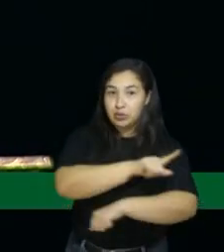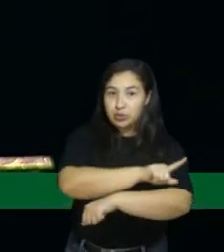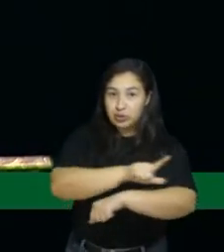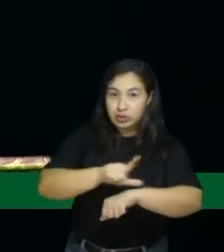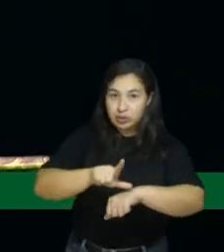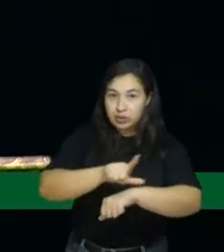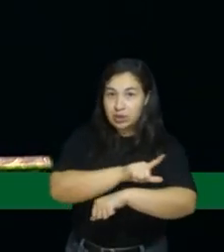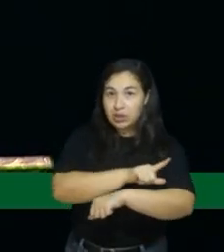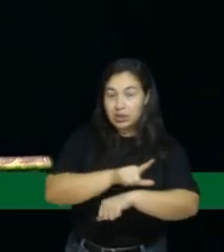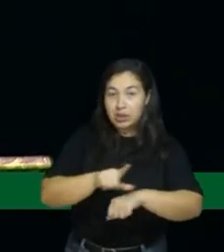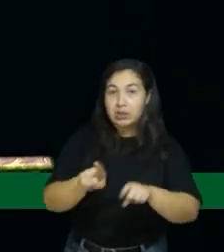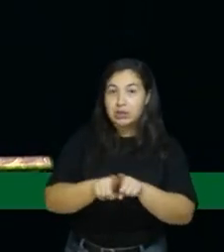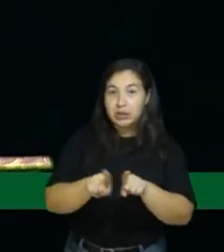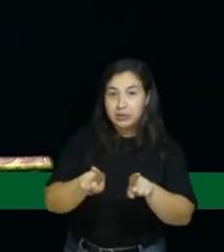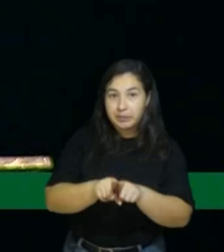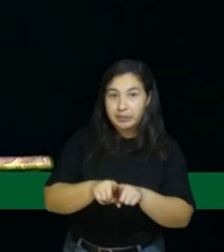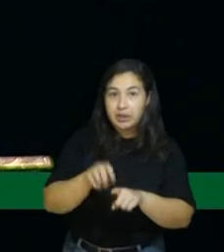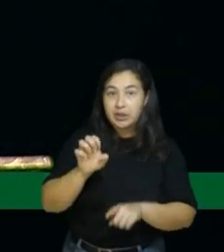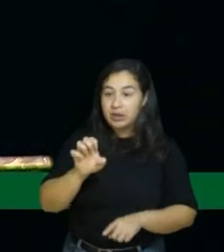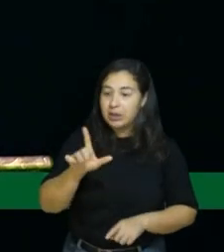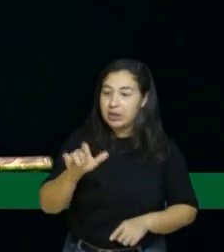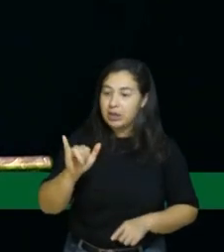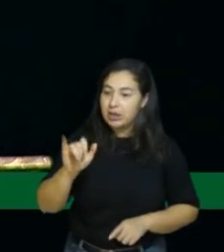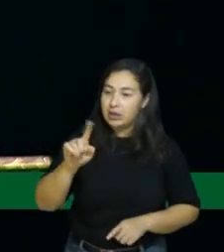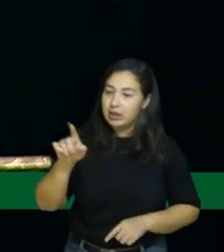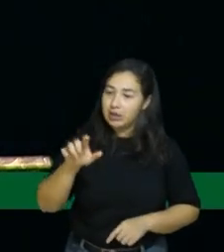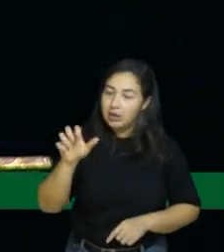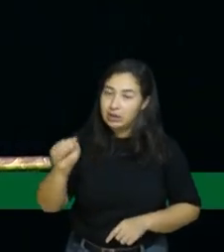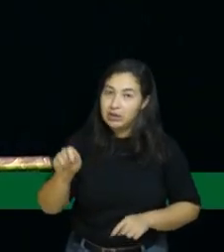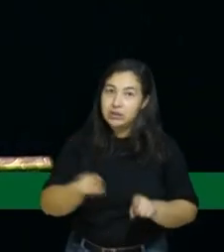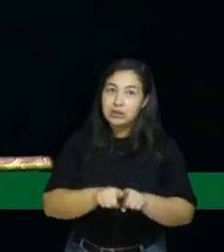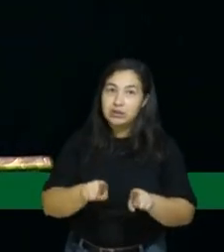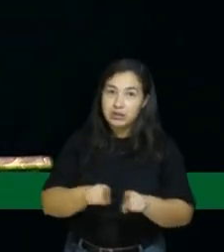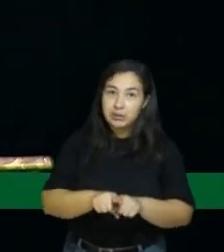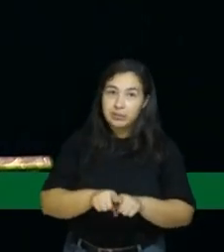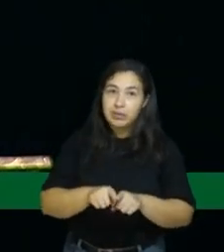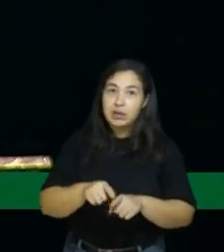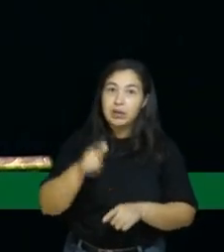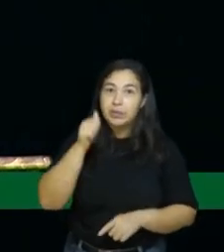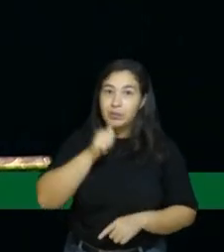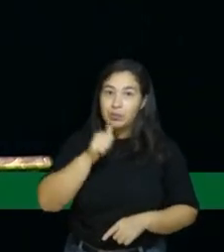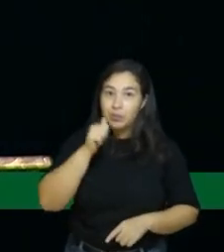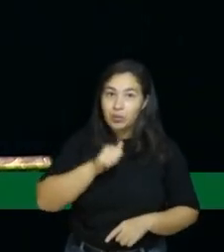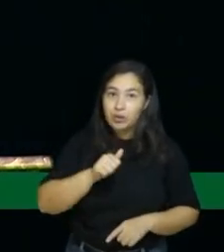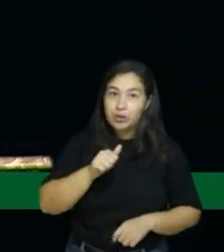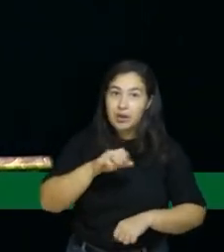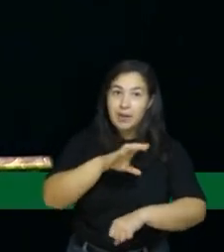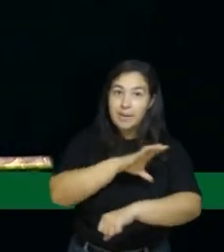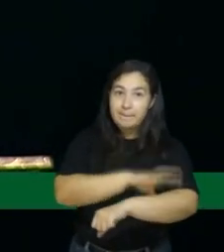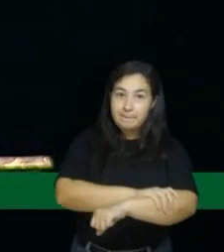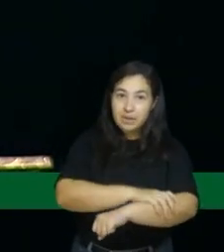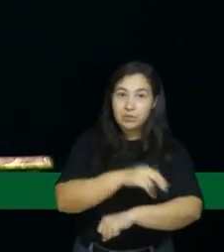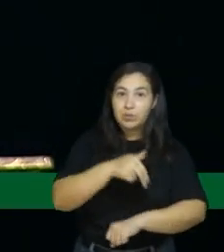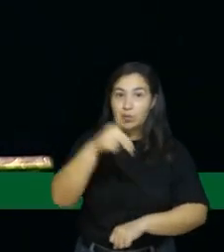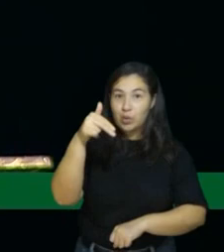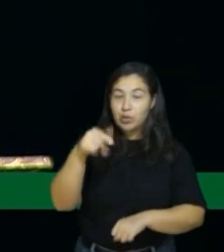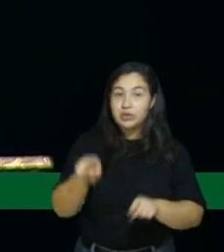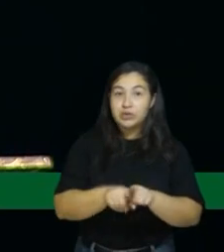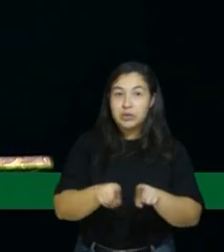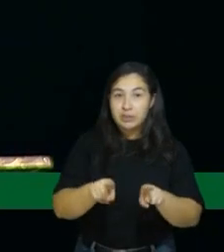da professora Elisa de Barra Velha em nome da professora faiola em curil da Jana em Braço do Norte do Douglas em